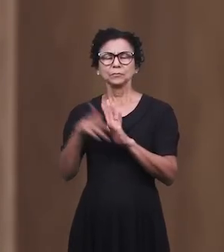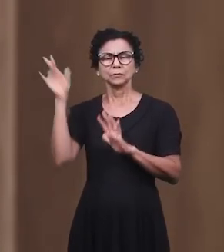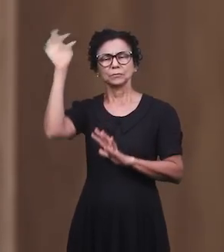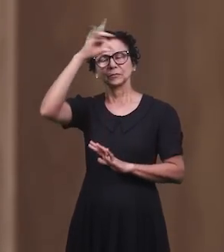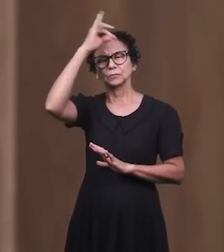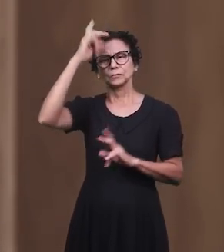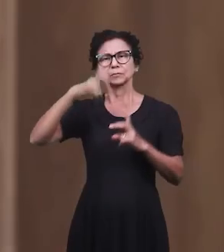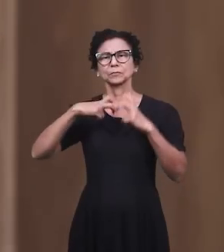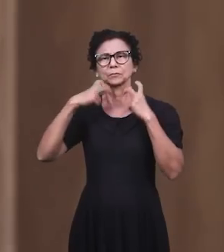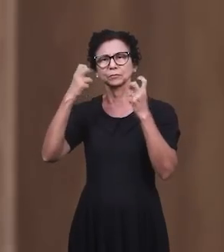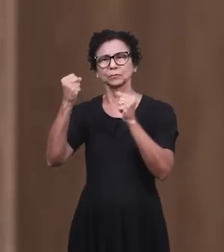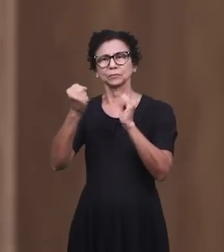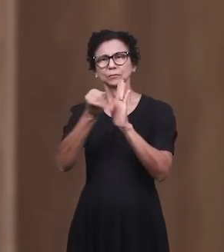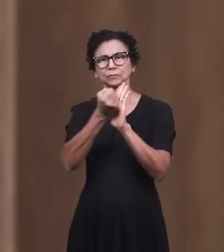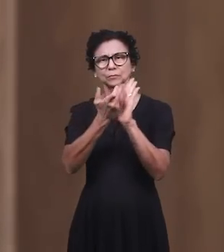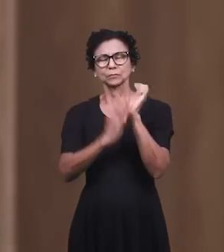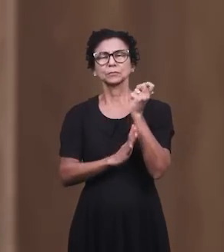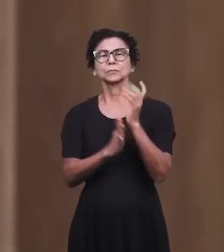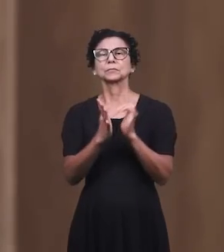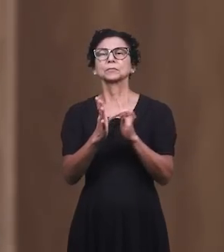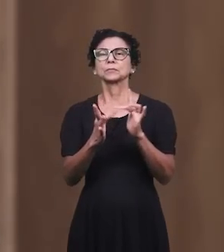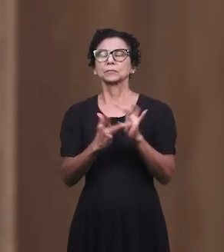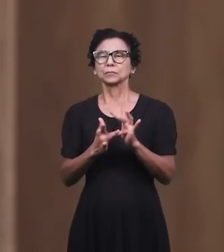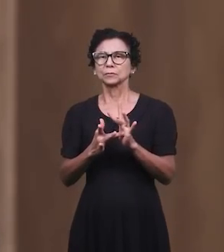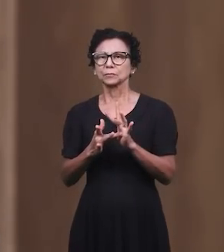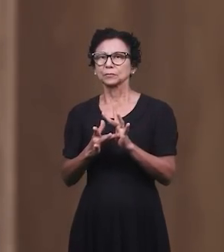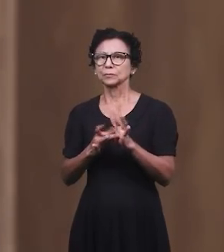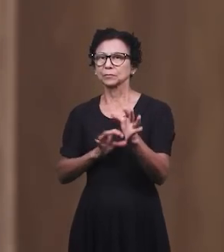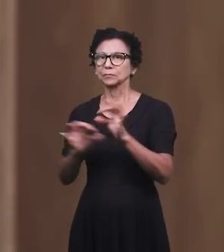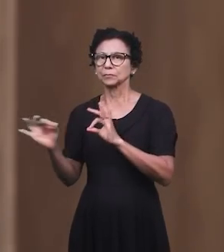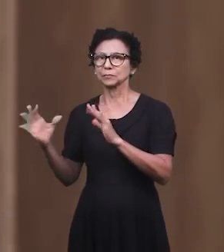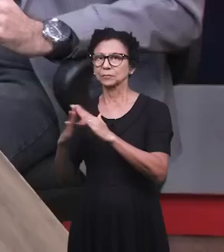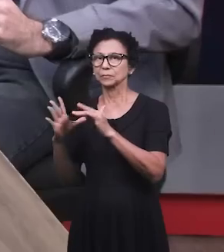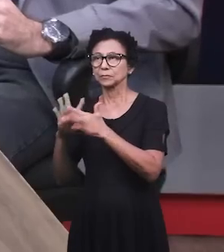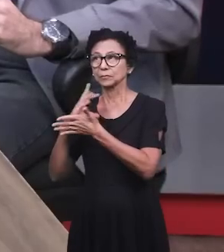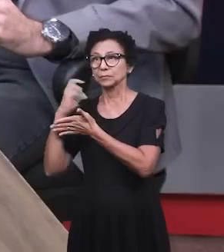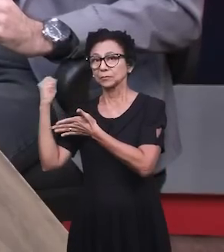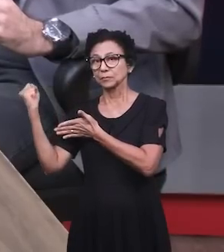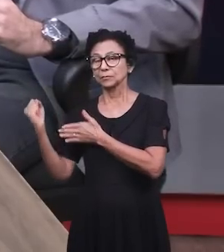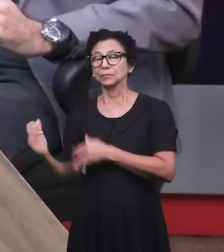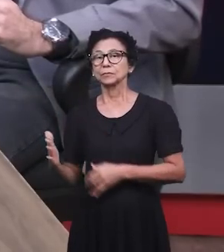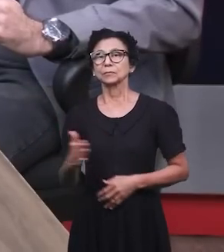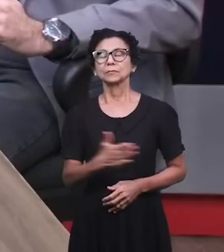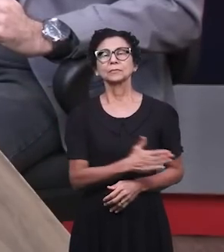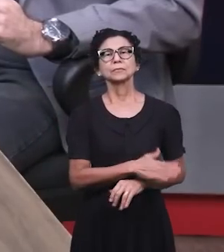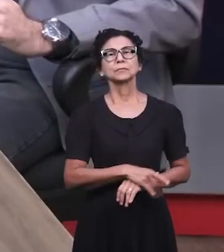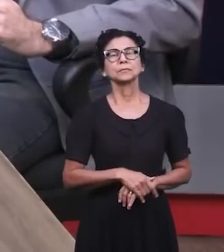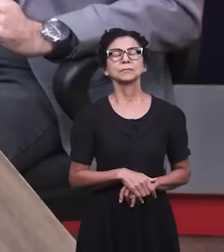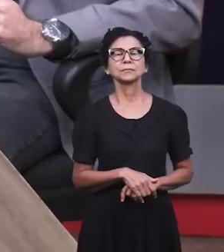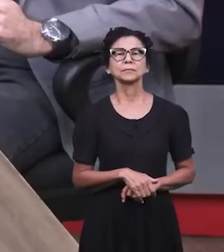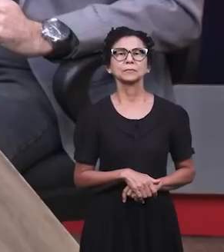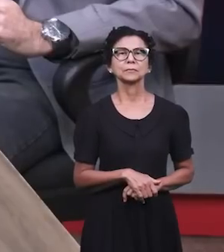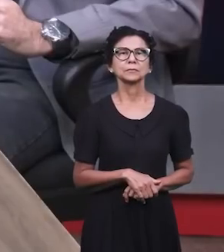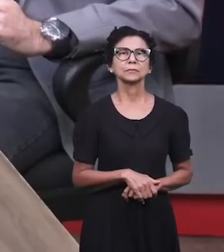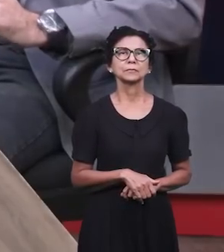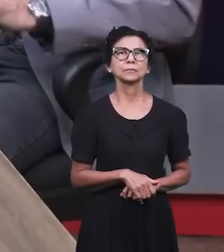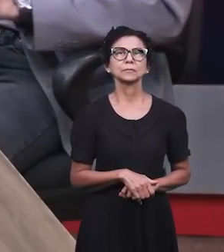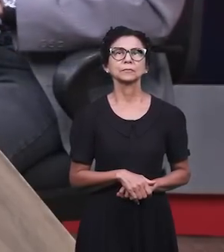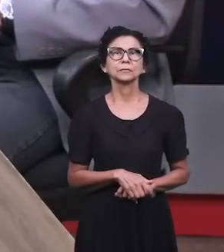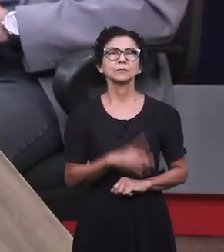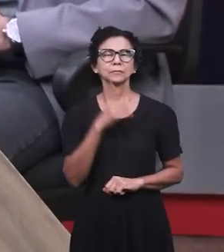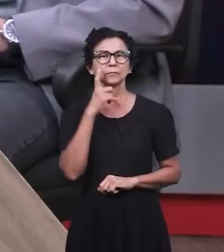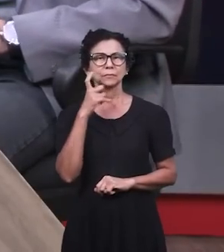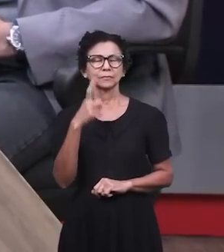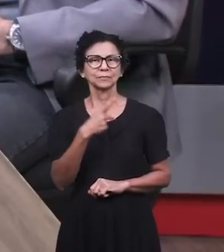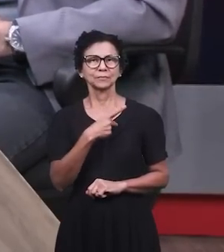Santo, clamor pelo sangue de Jesus, é todo um preparo para a saída da igreja. Interessante que o pastor